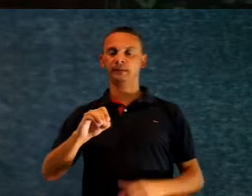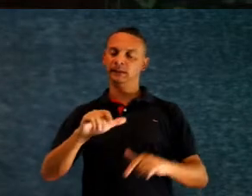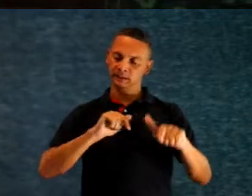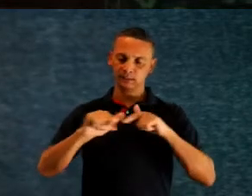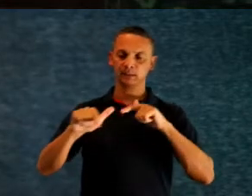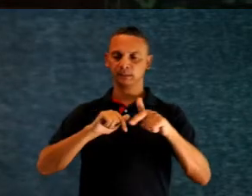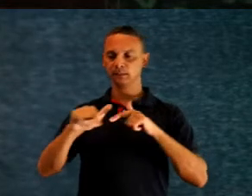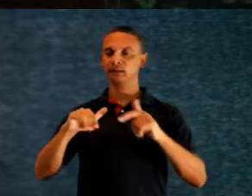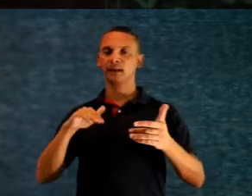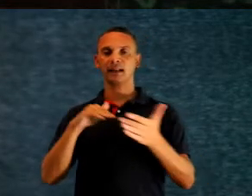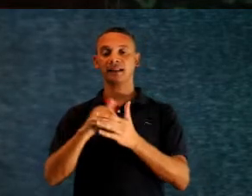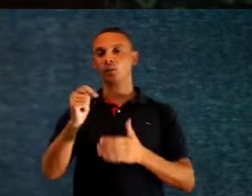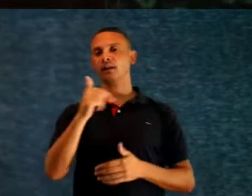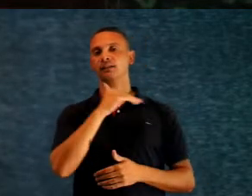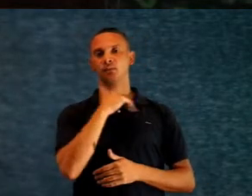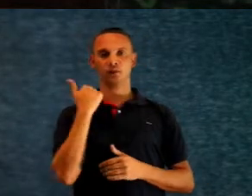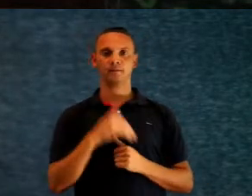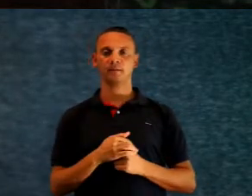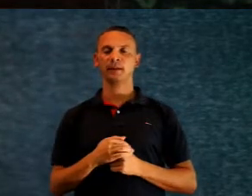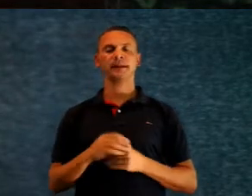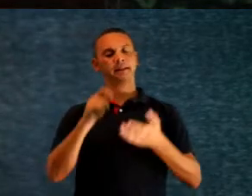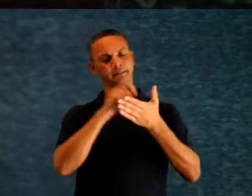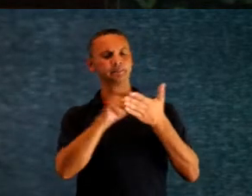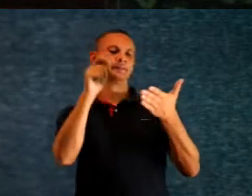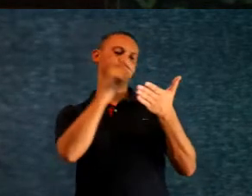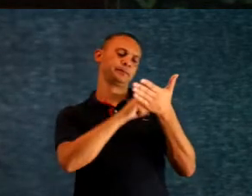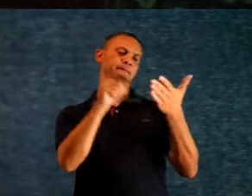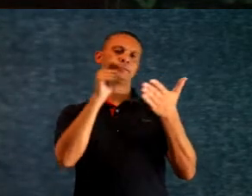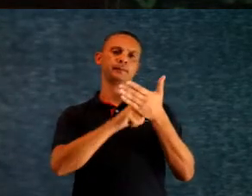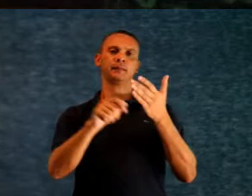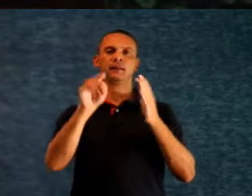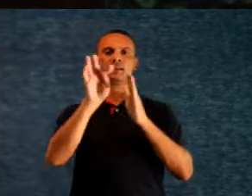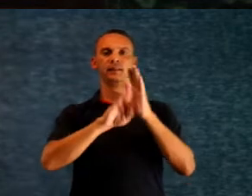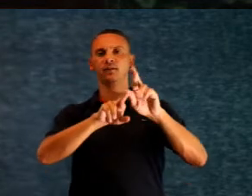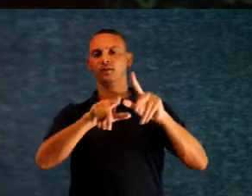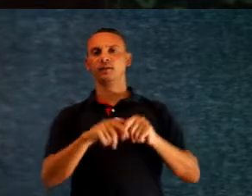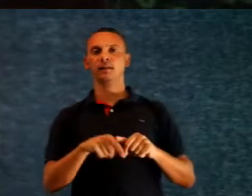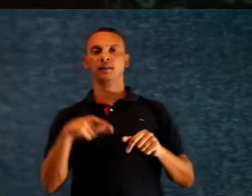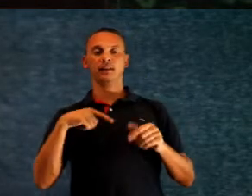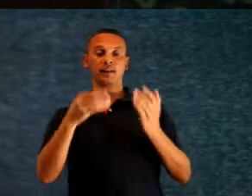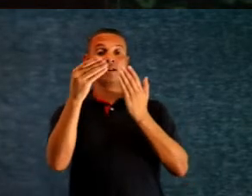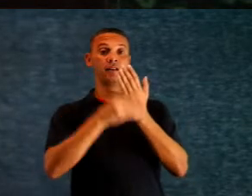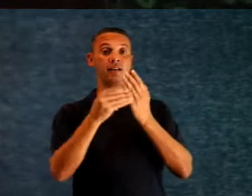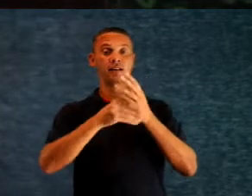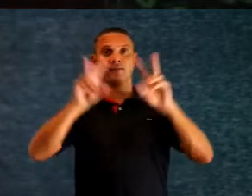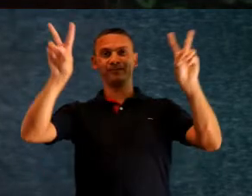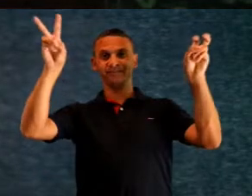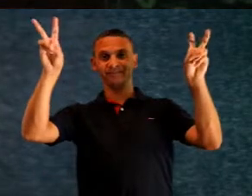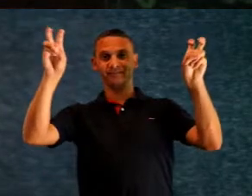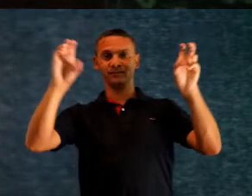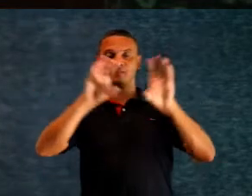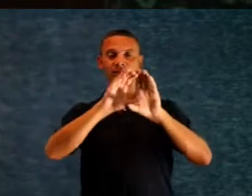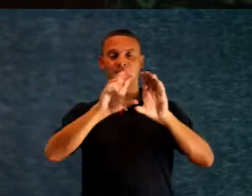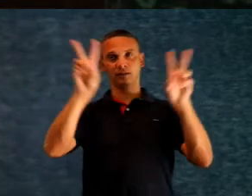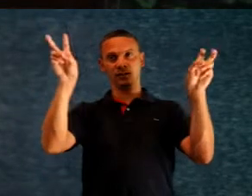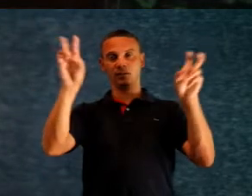esse tempo. Das centenas de crônicas que assinou, resultaram os livros Um Buquê de Alcachofras,